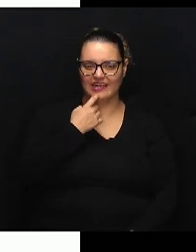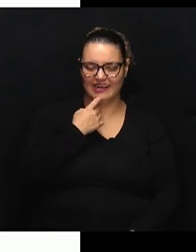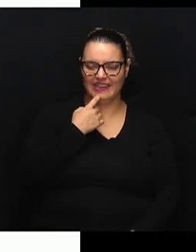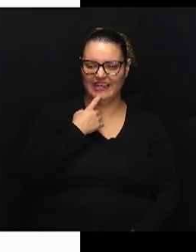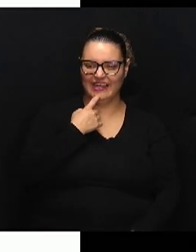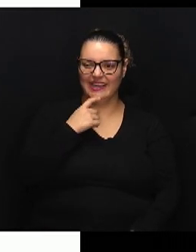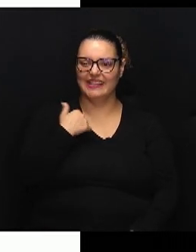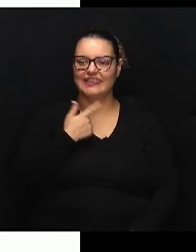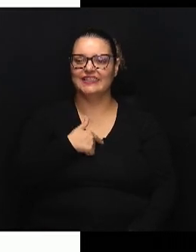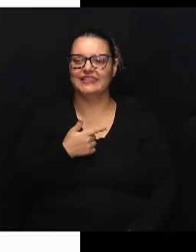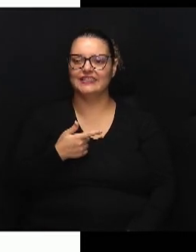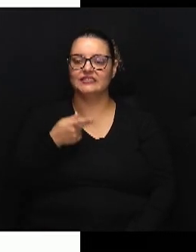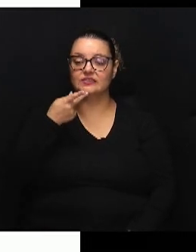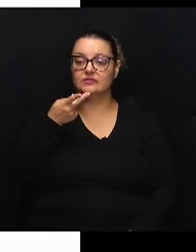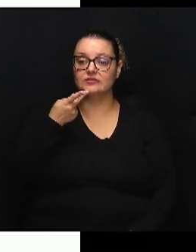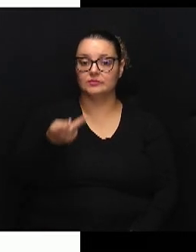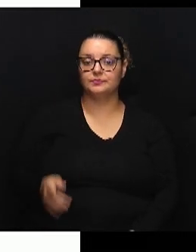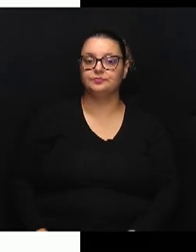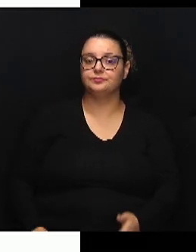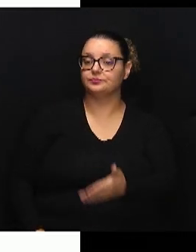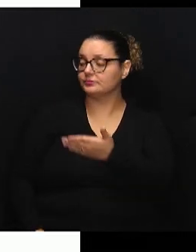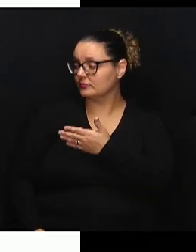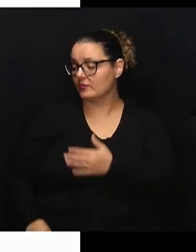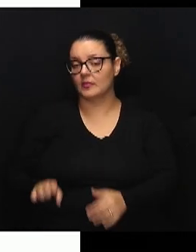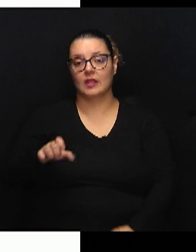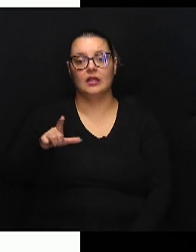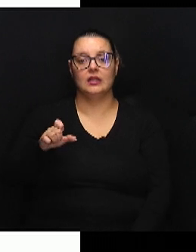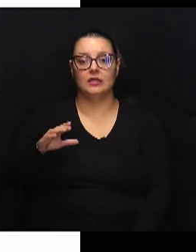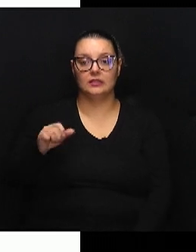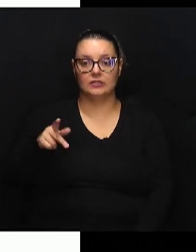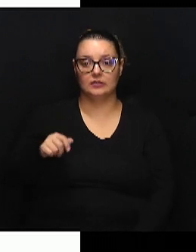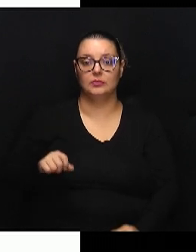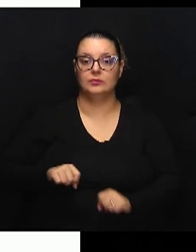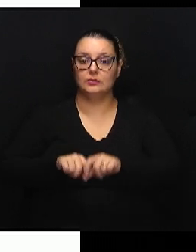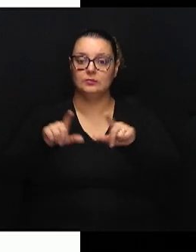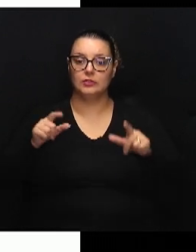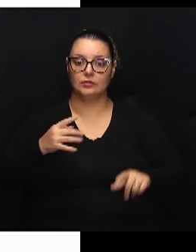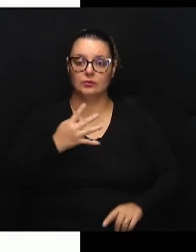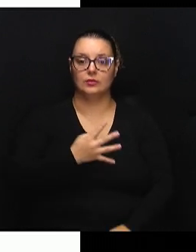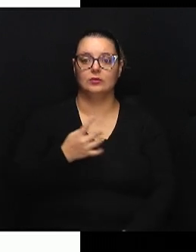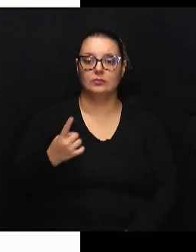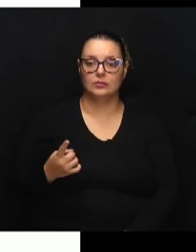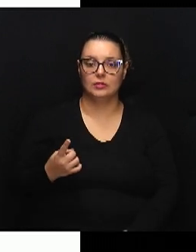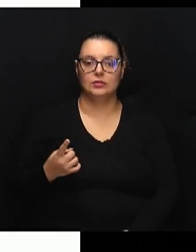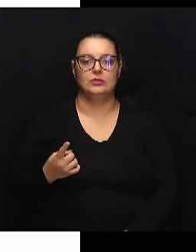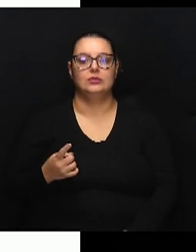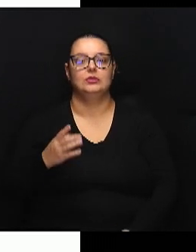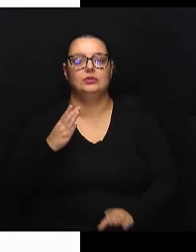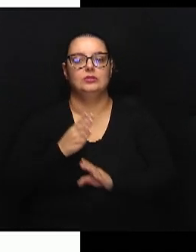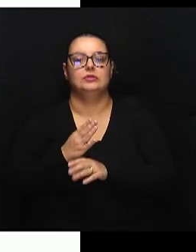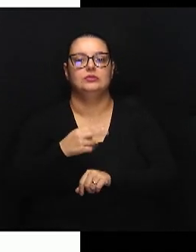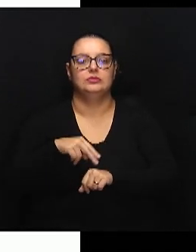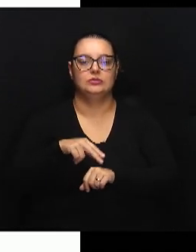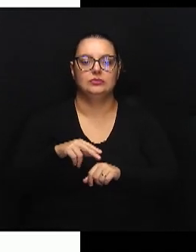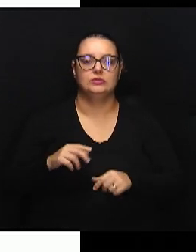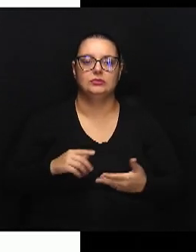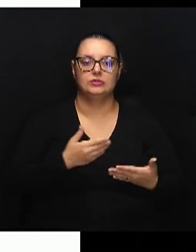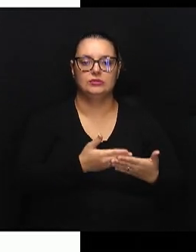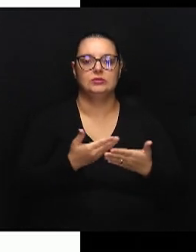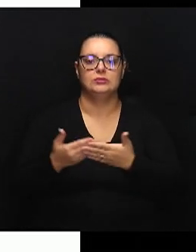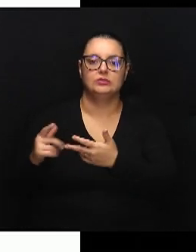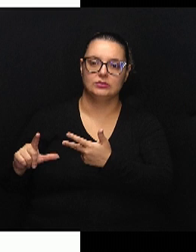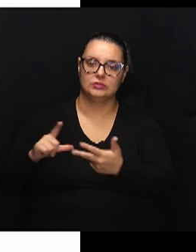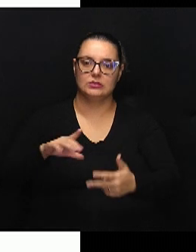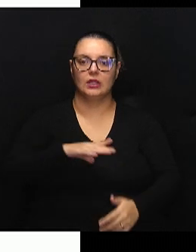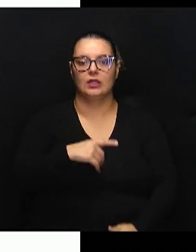nós vamos passando aqui, ó, Elecamp, participação destacada no 41º Encontro Nacional das Escolas do Legislativo de